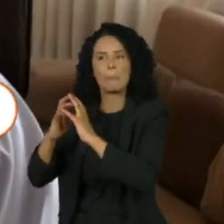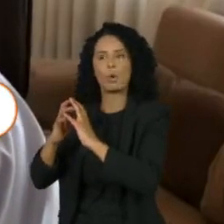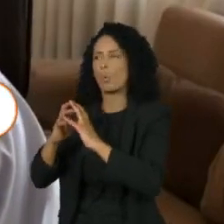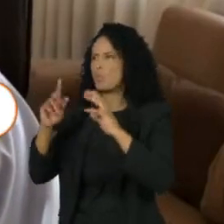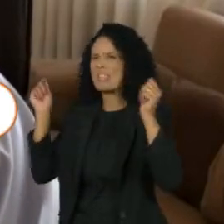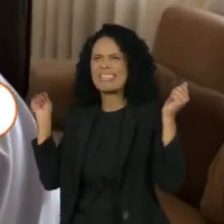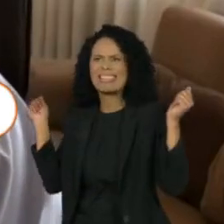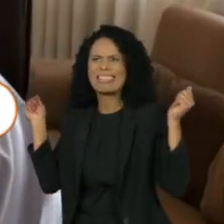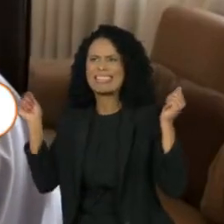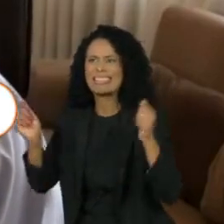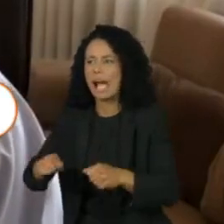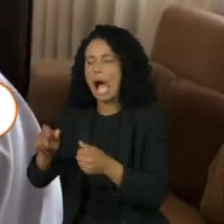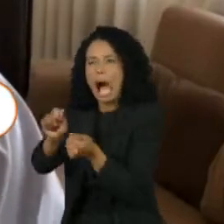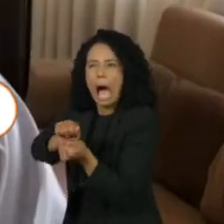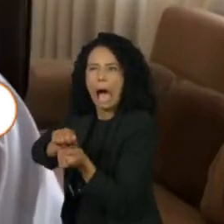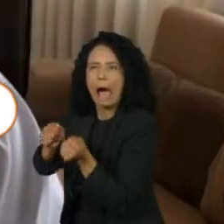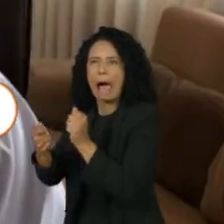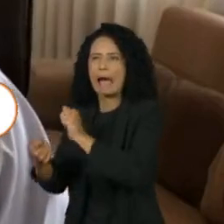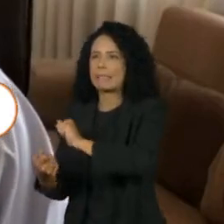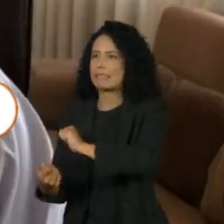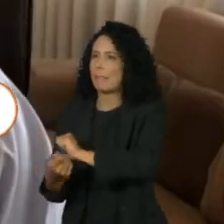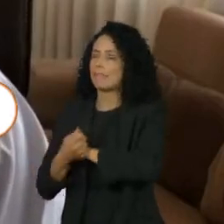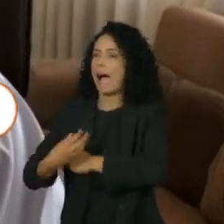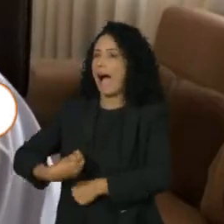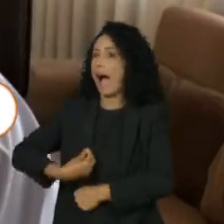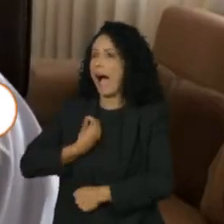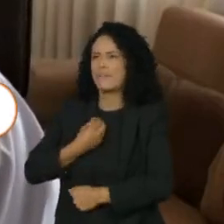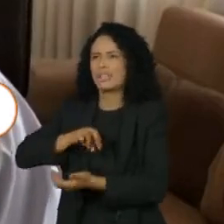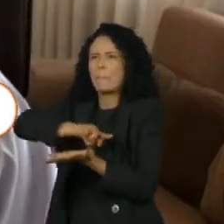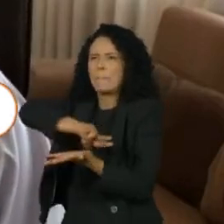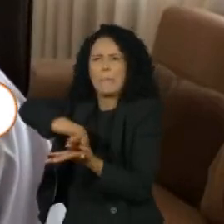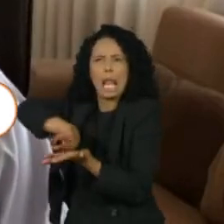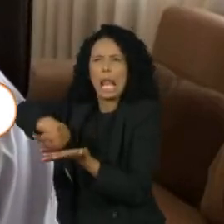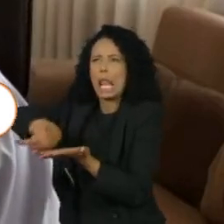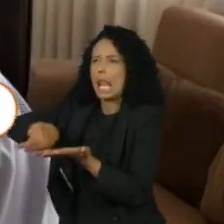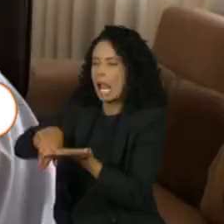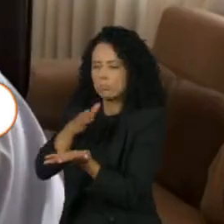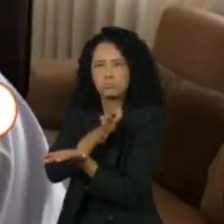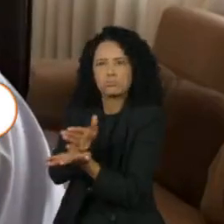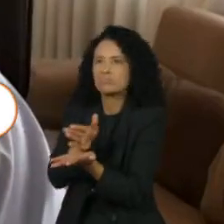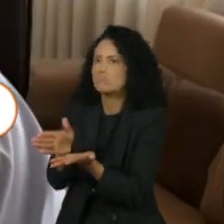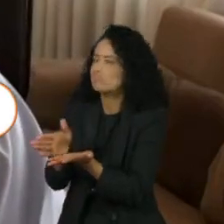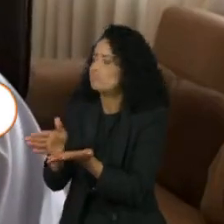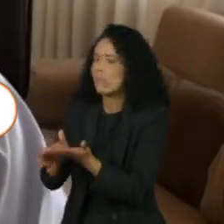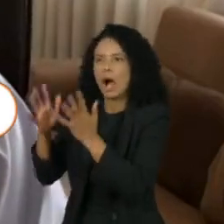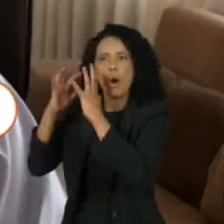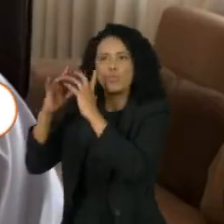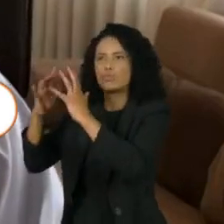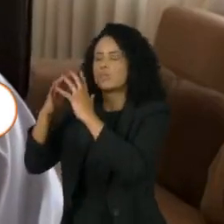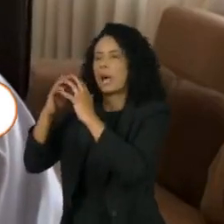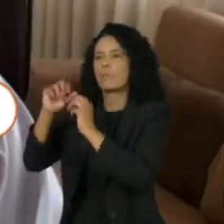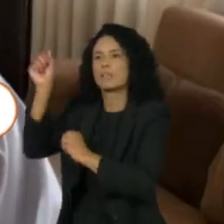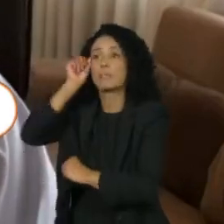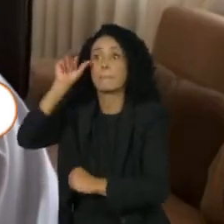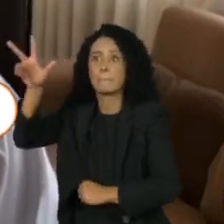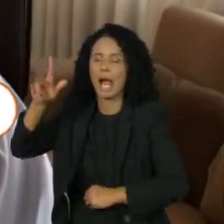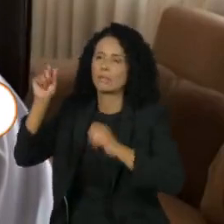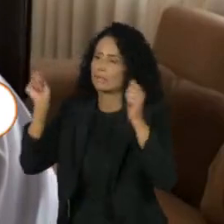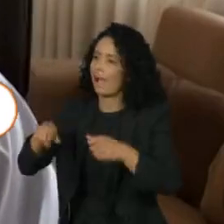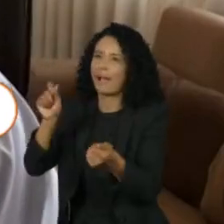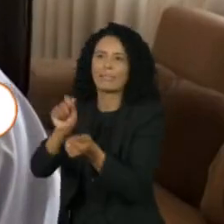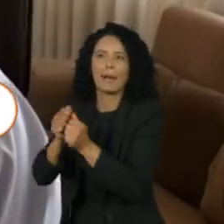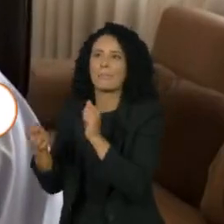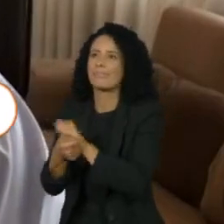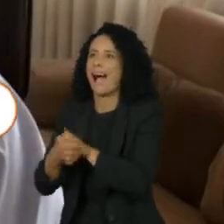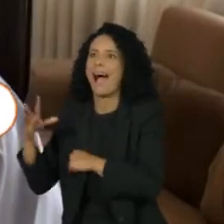adaptar às circunstâncias, né? O cérebro evoluiu para nos conferir o máximo de grau possível de